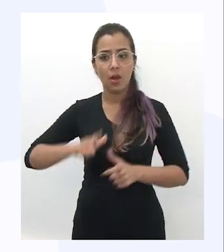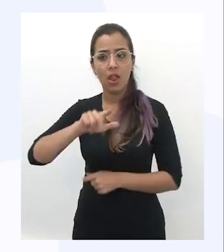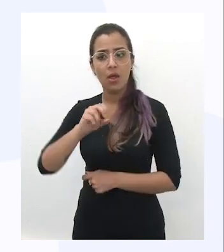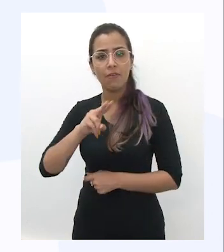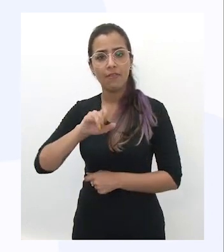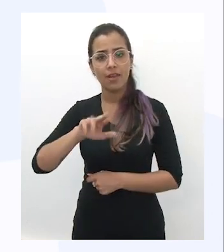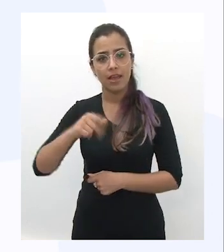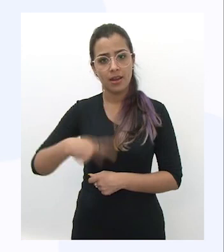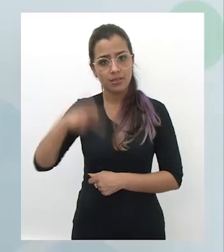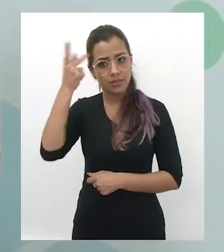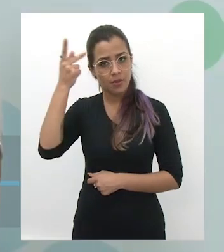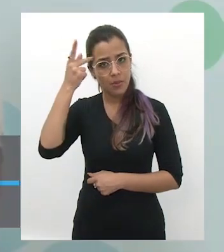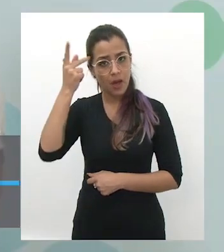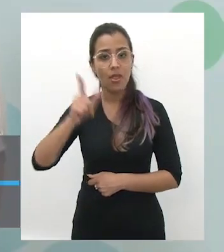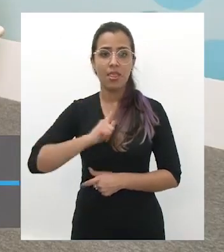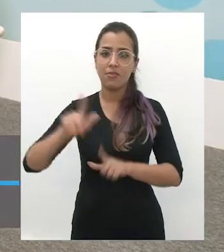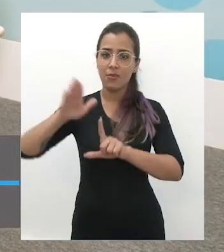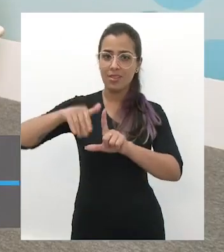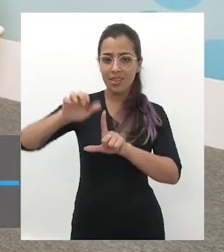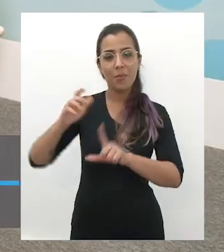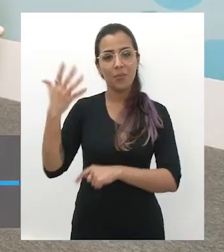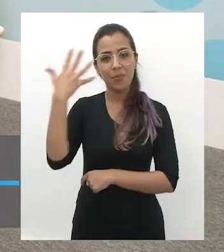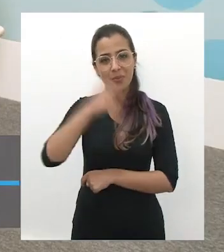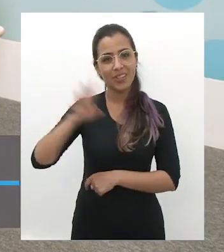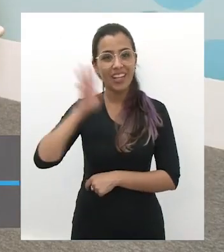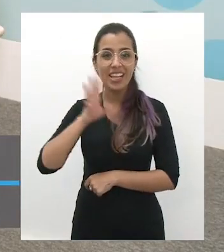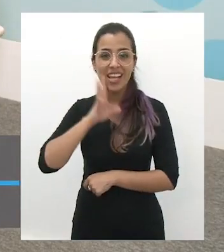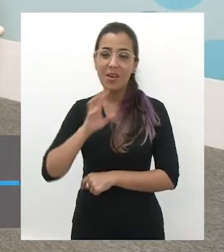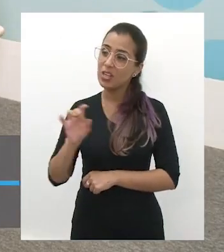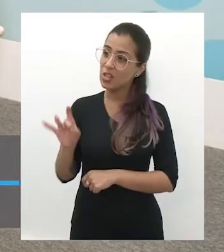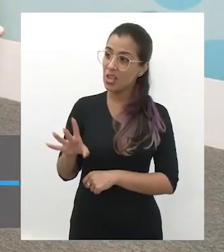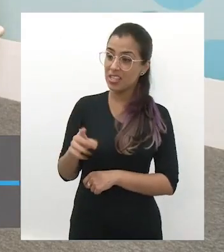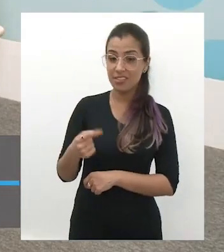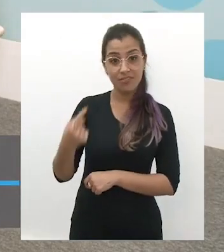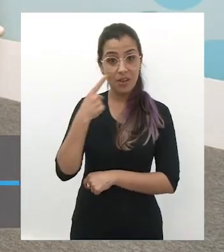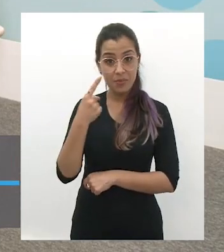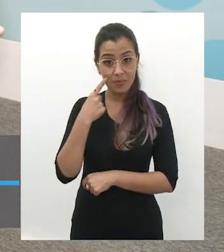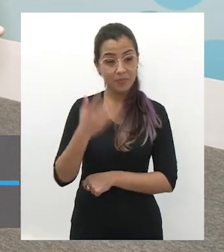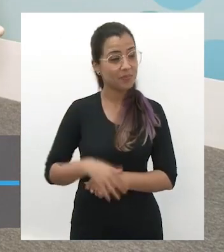muito legal para nós. E é isso, Pro. Vamos nos despedir? Vamos nos despedir. Espero que vocês tenham